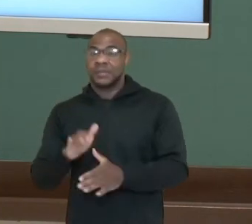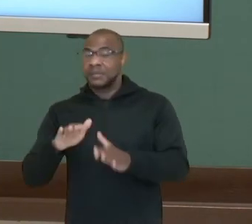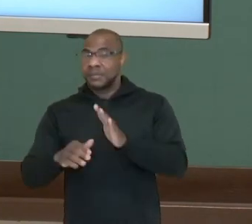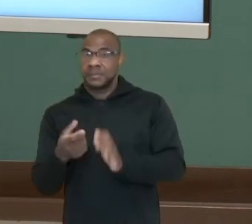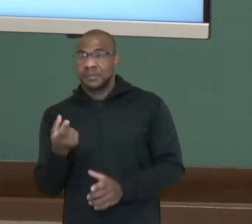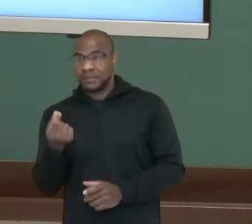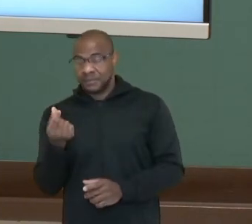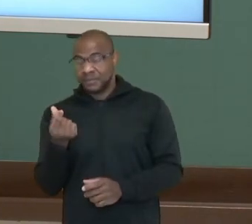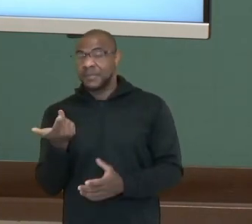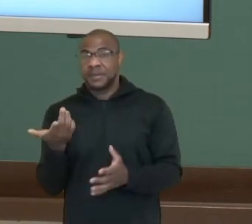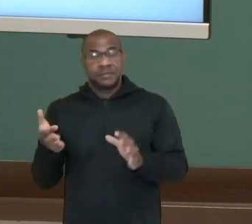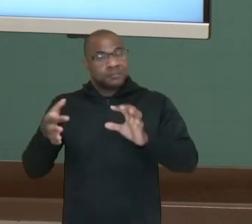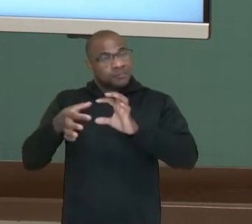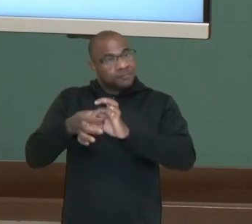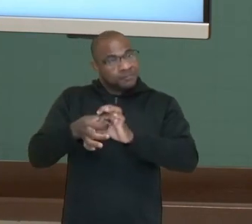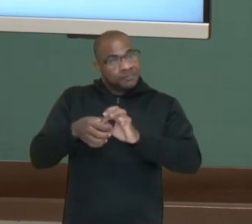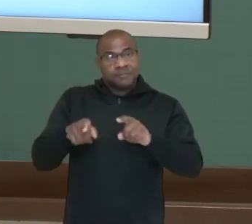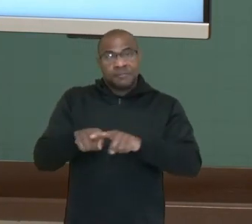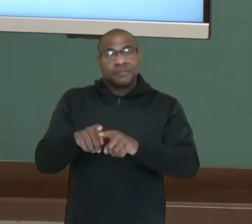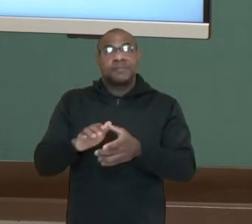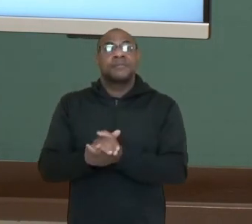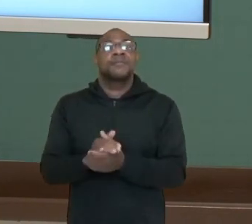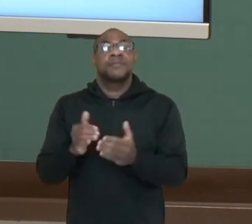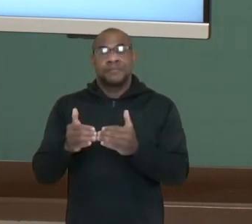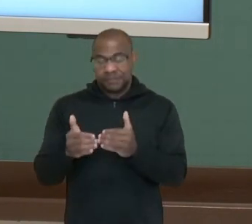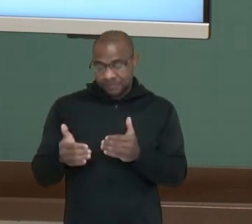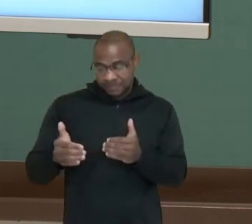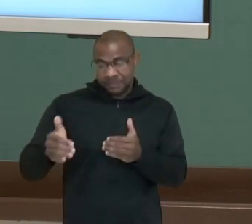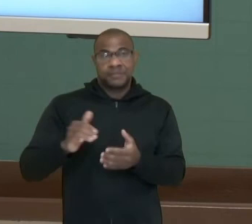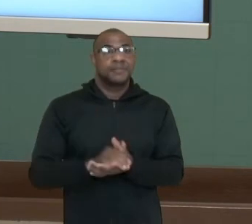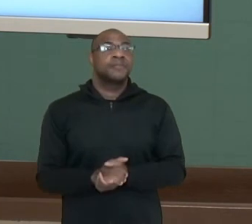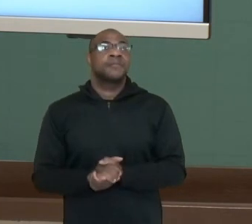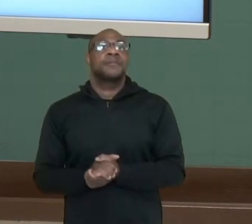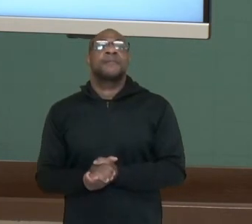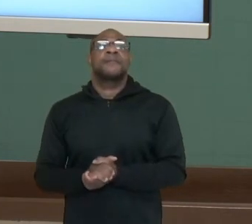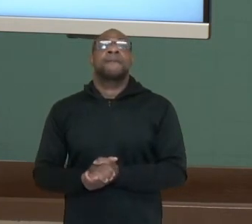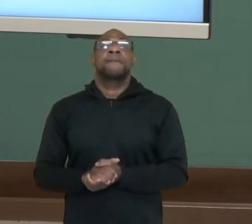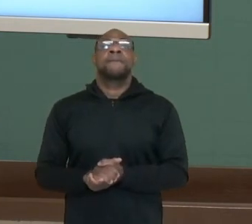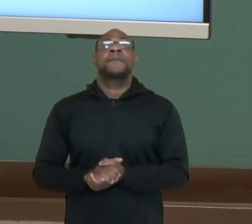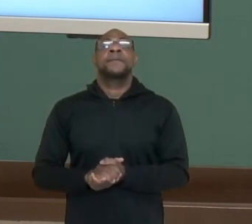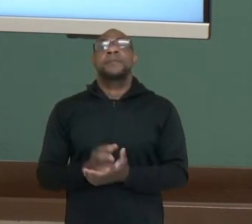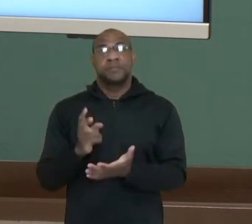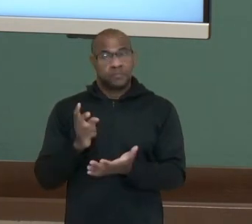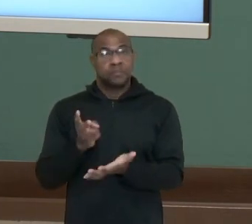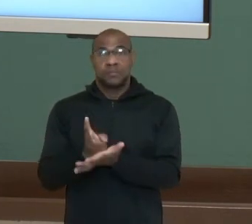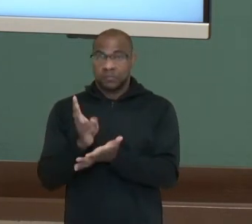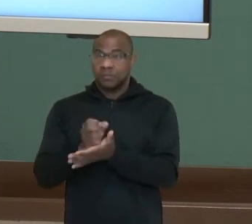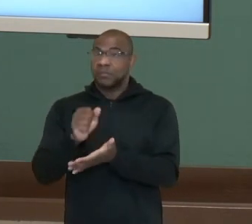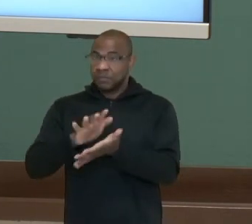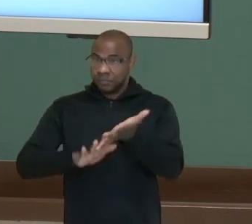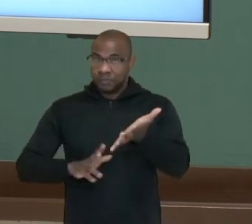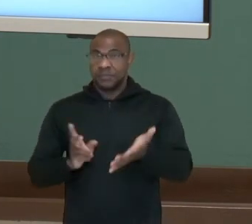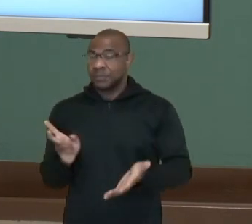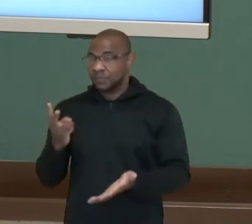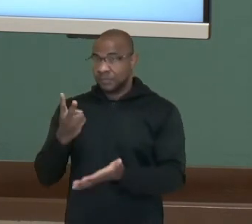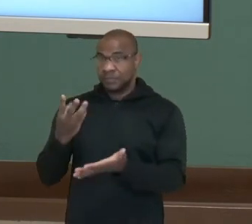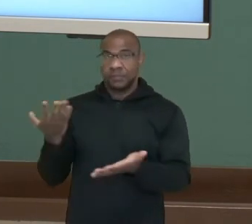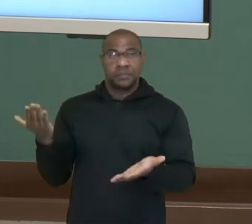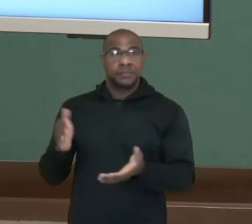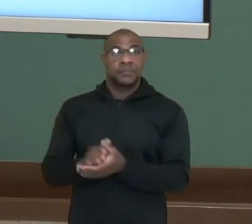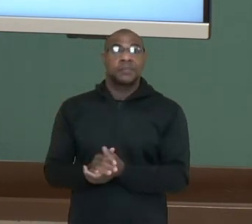estão amarradas? Para frente. Segunda parte do exercício 2. Mais um tempinho para você fazer. Então, é o